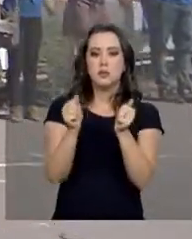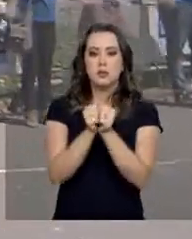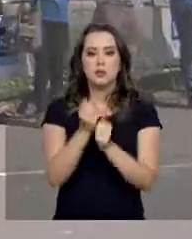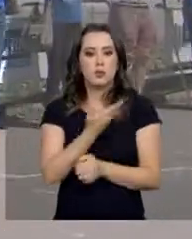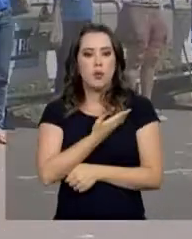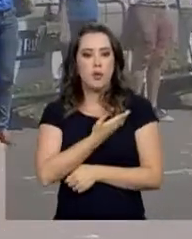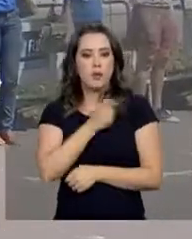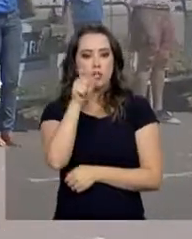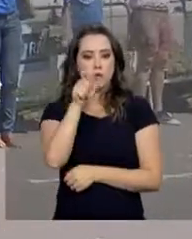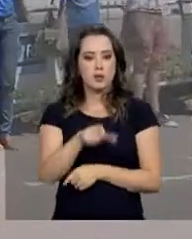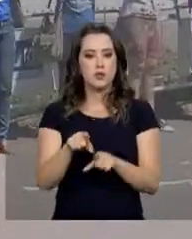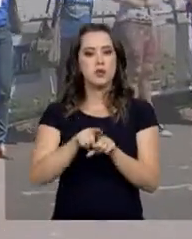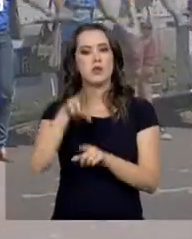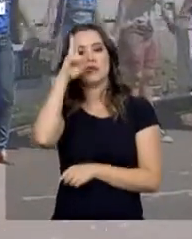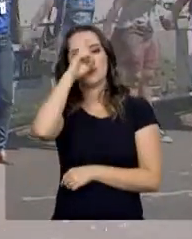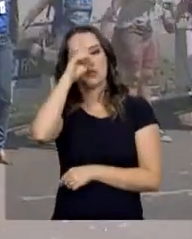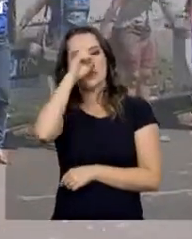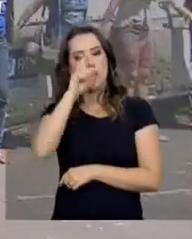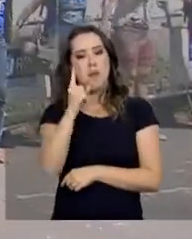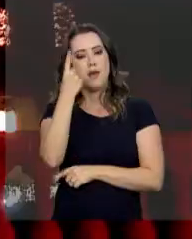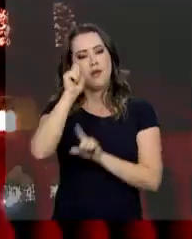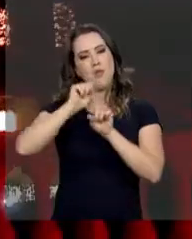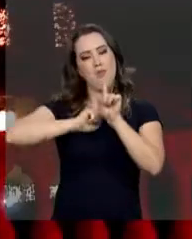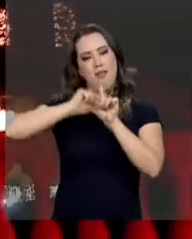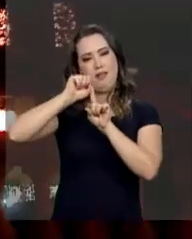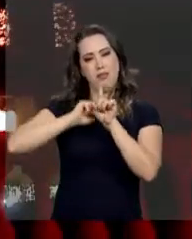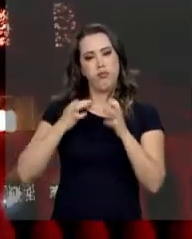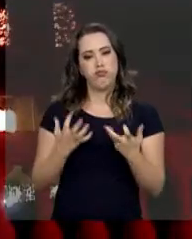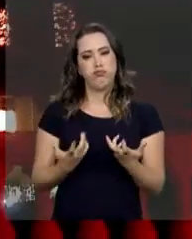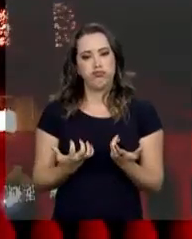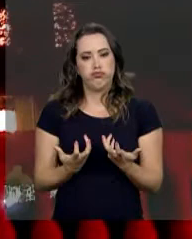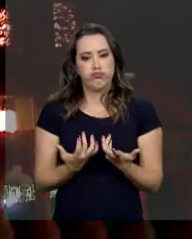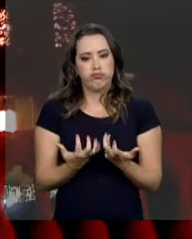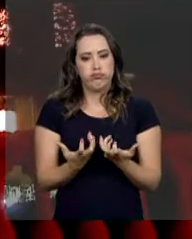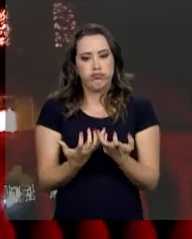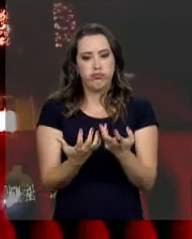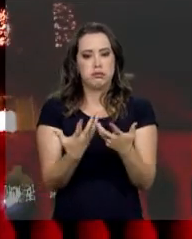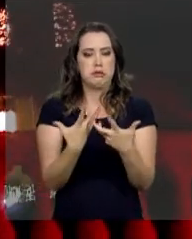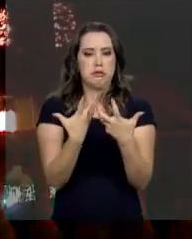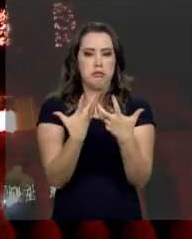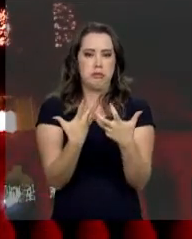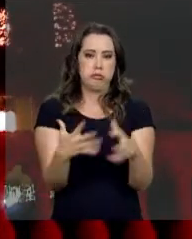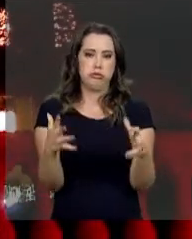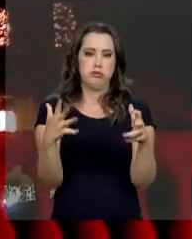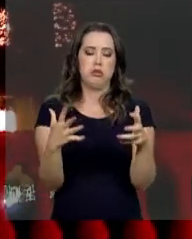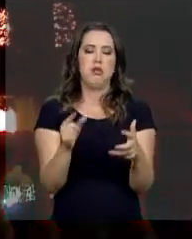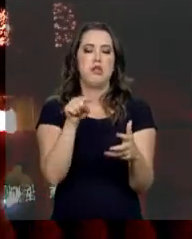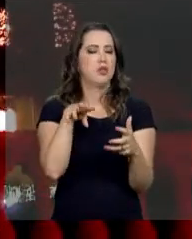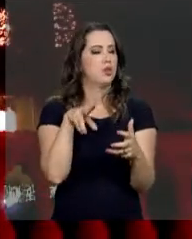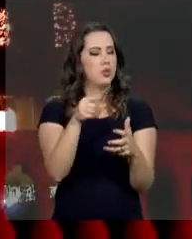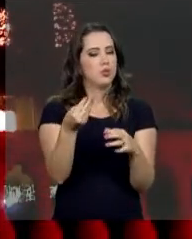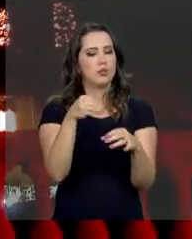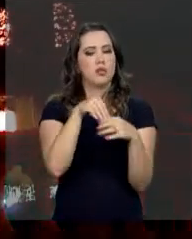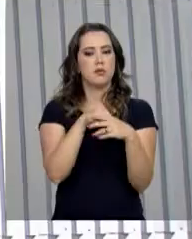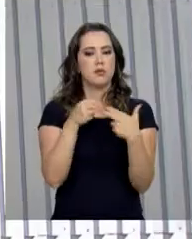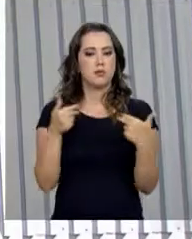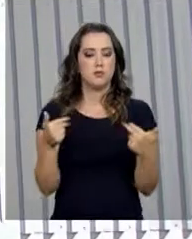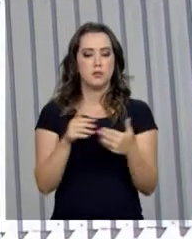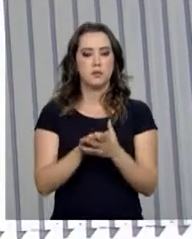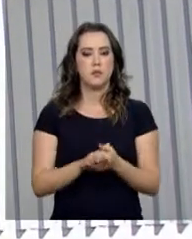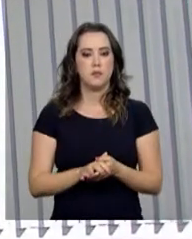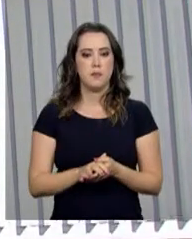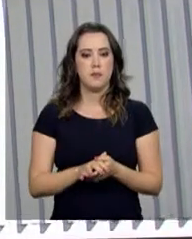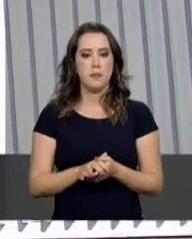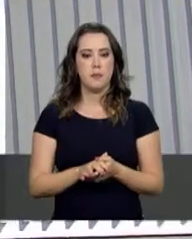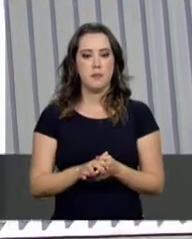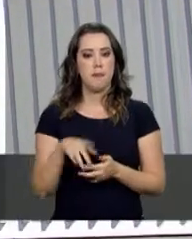do museu nacional lembraram um mês do incêndio que atingiu o prédio e destruiu grande parte do acervo da instituição esse abraço